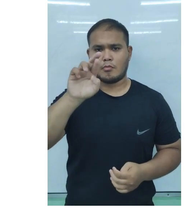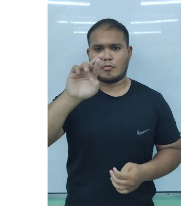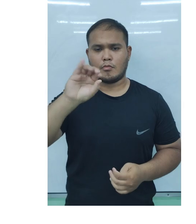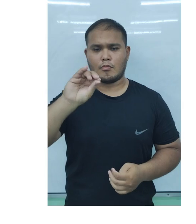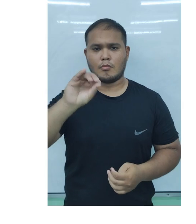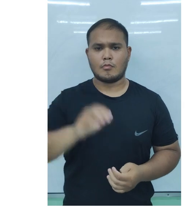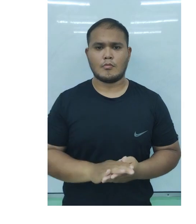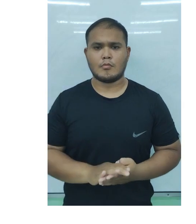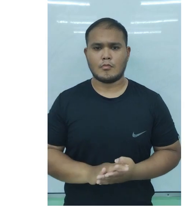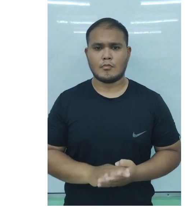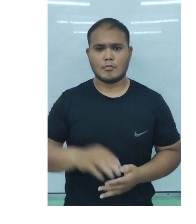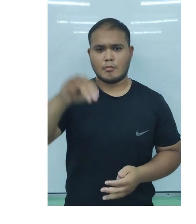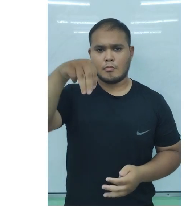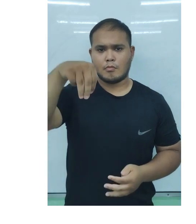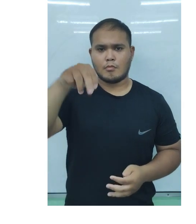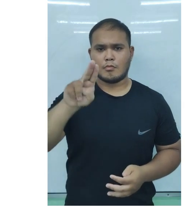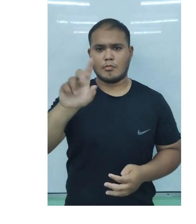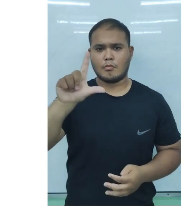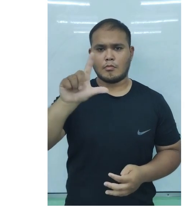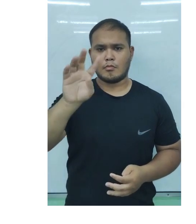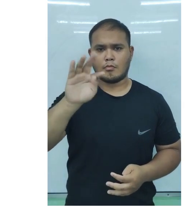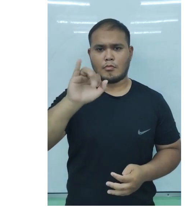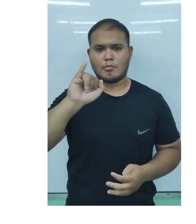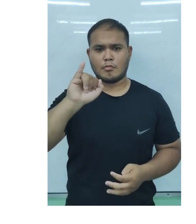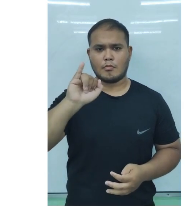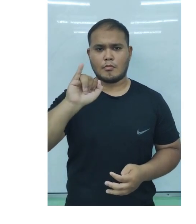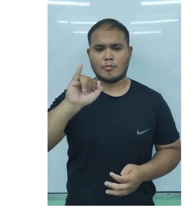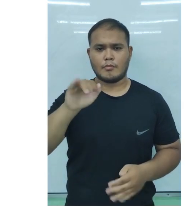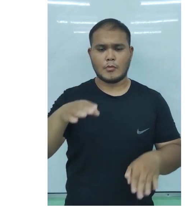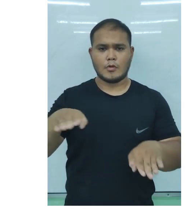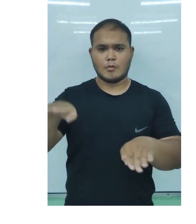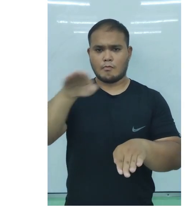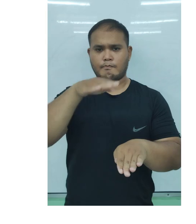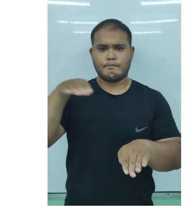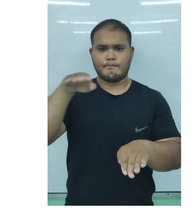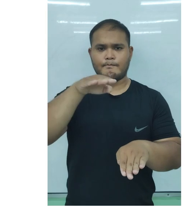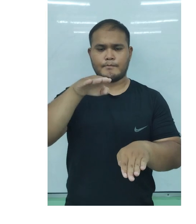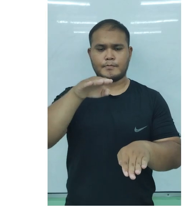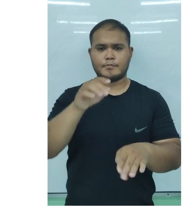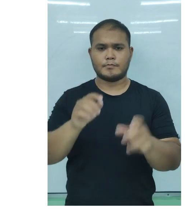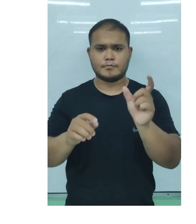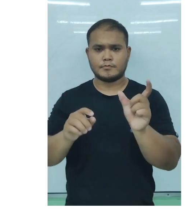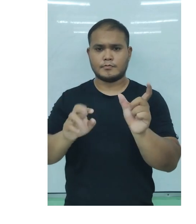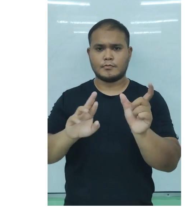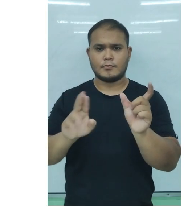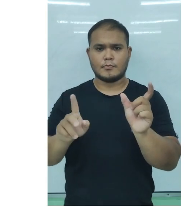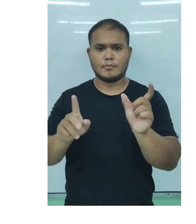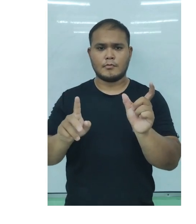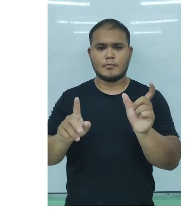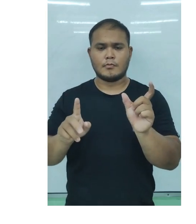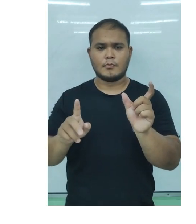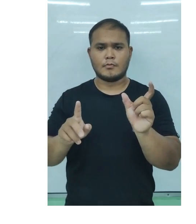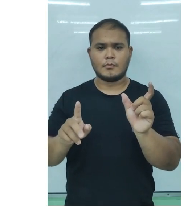só pode ser declinado no plural. Vai se transformar aqui em pluris, plura,